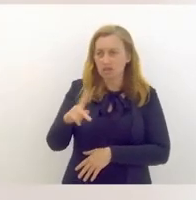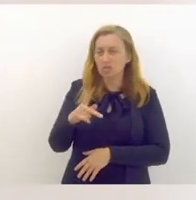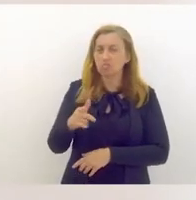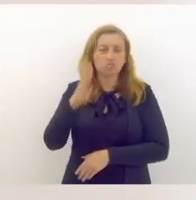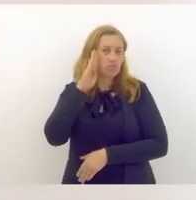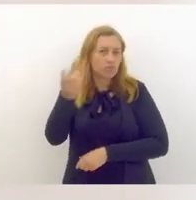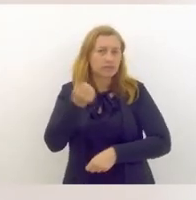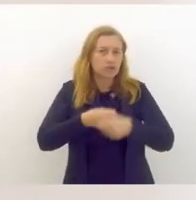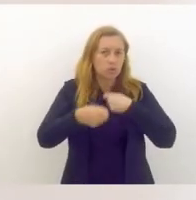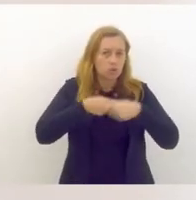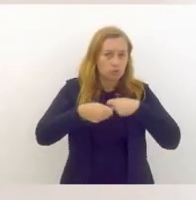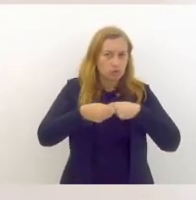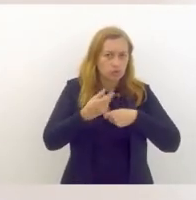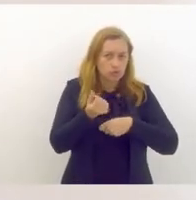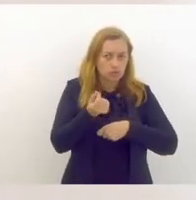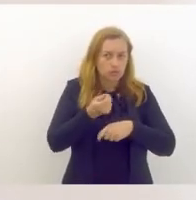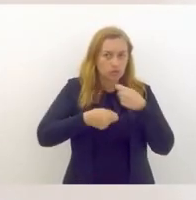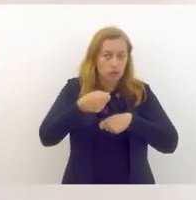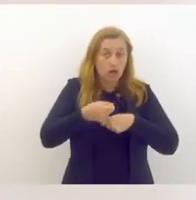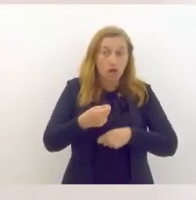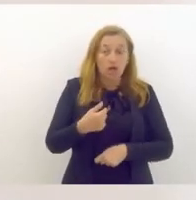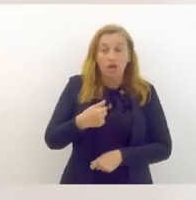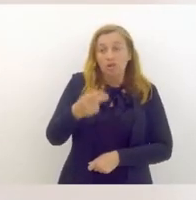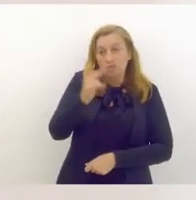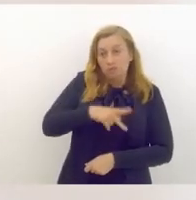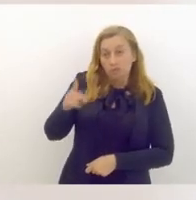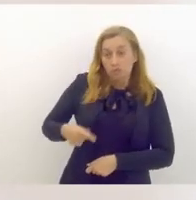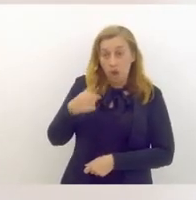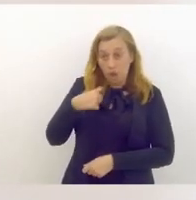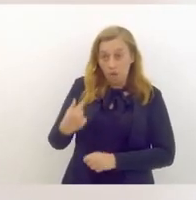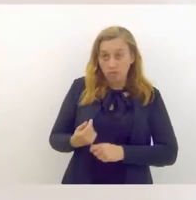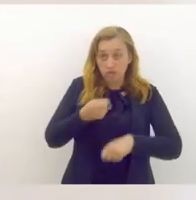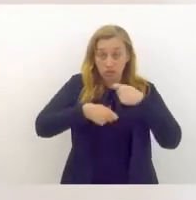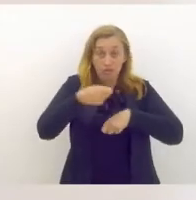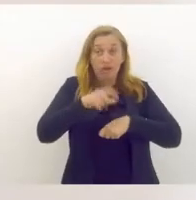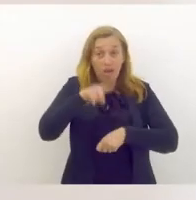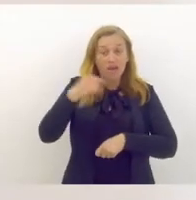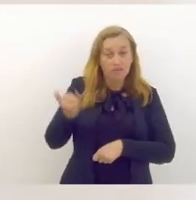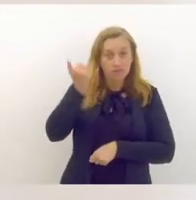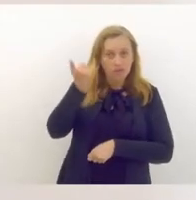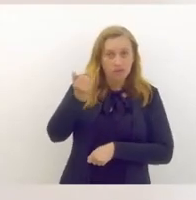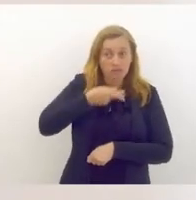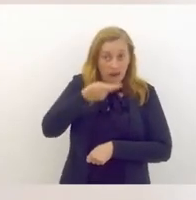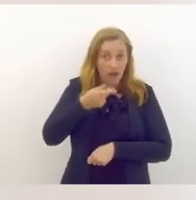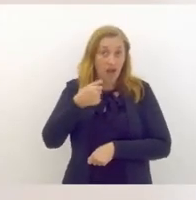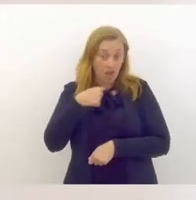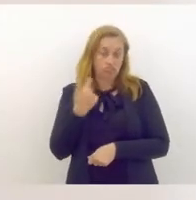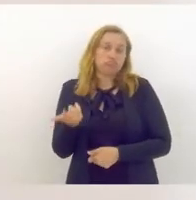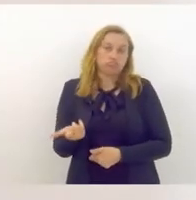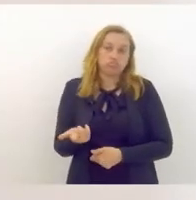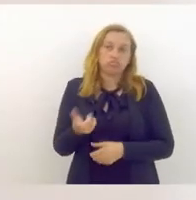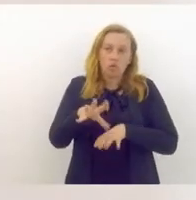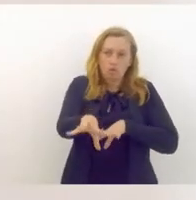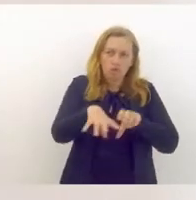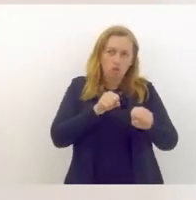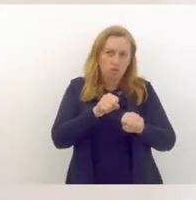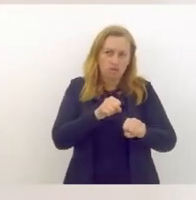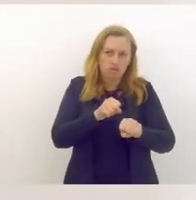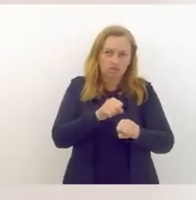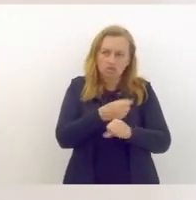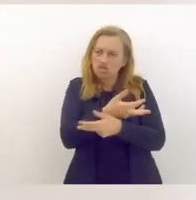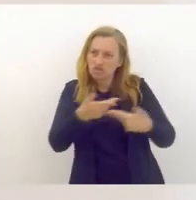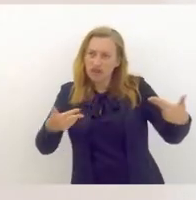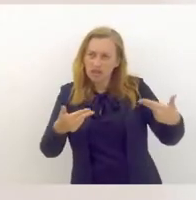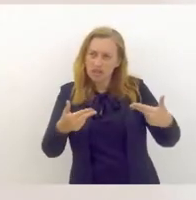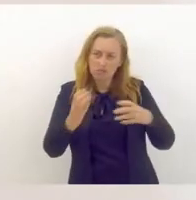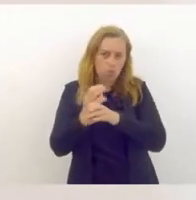econômico. Eu, como professora de economia, eu acho que é importante até pontuar, porque eu tenho uma formação múltipla em